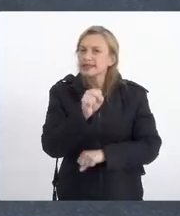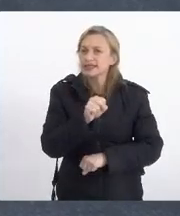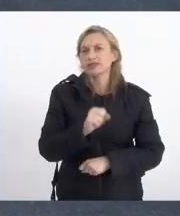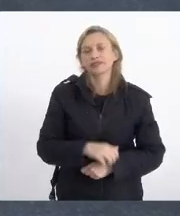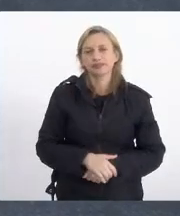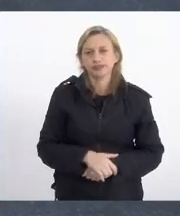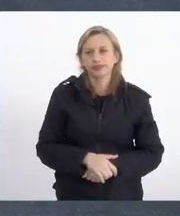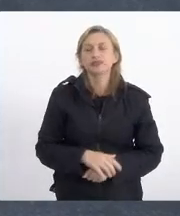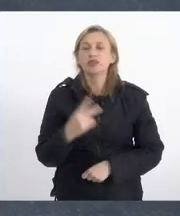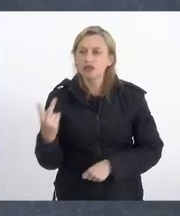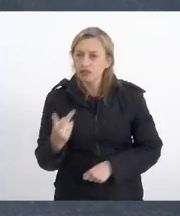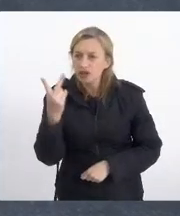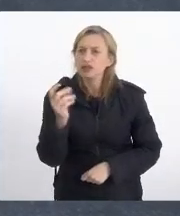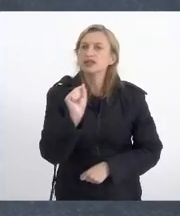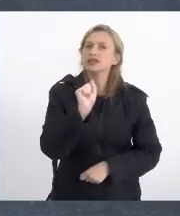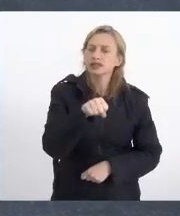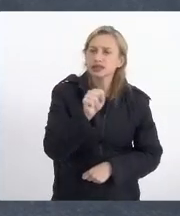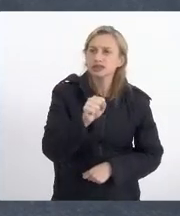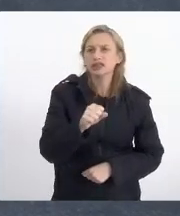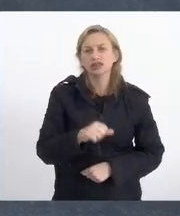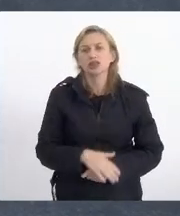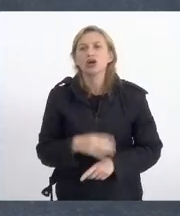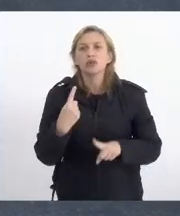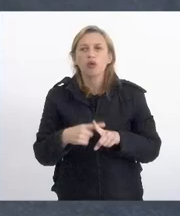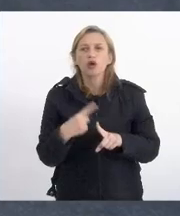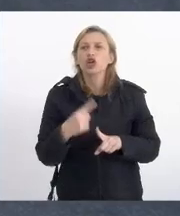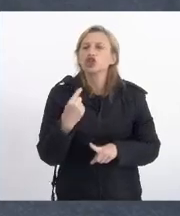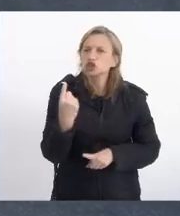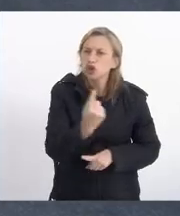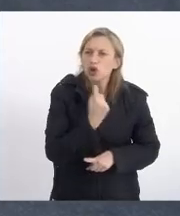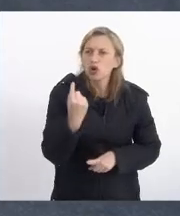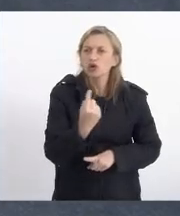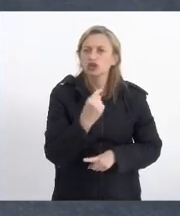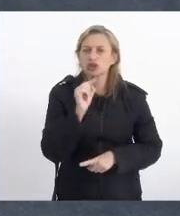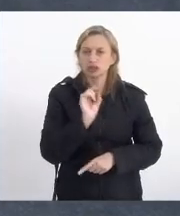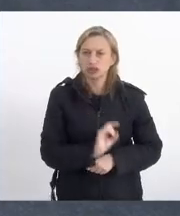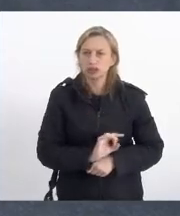Nós temos que ser valorizados, sim. Porque nós que somos